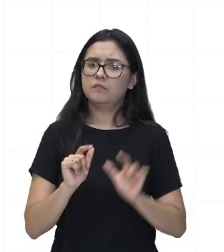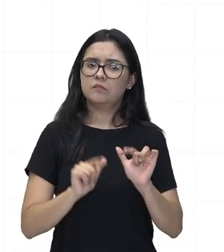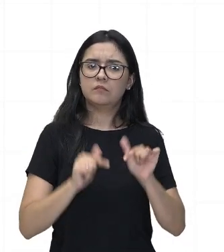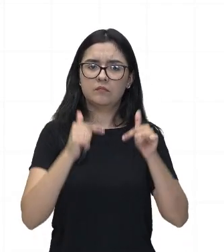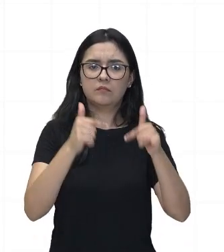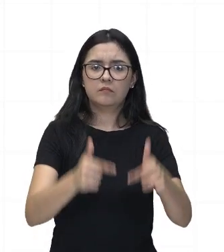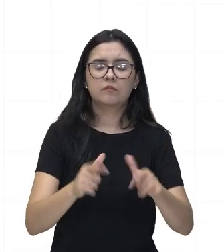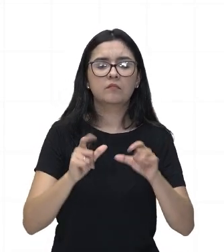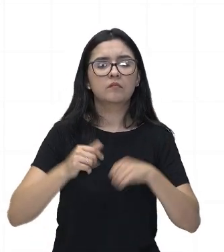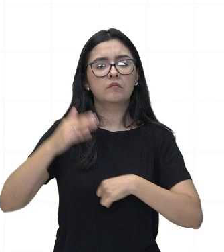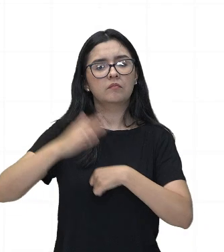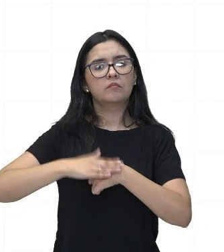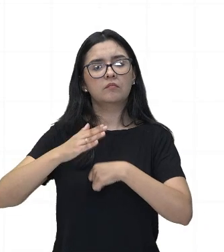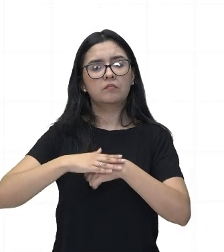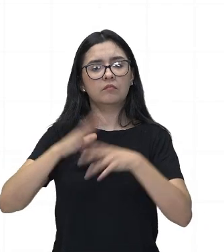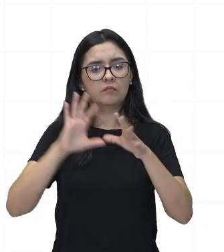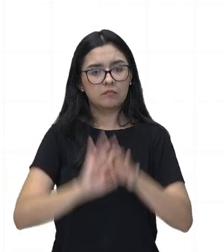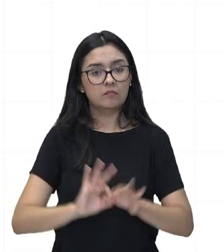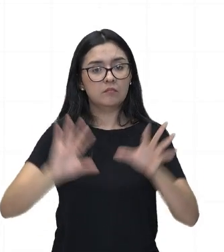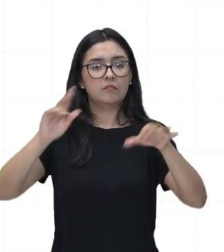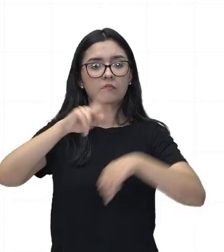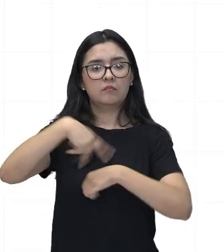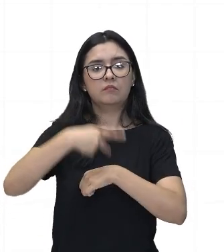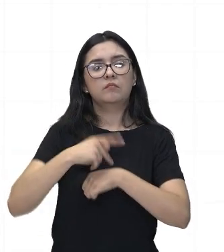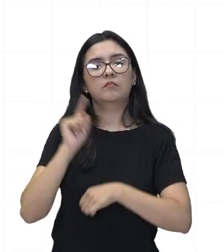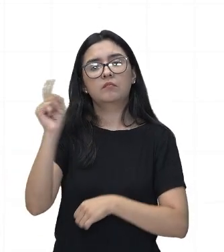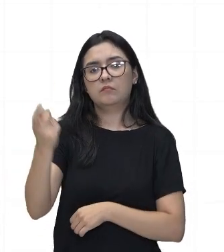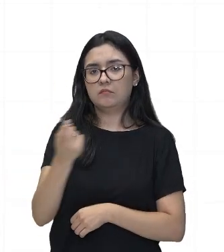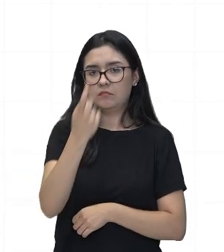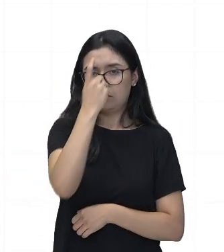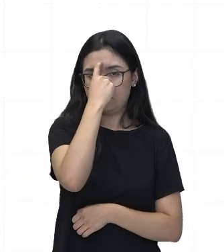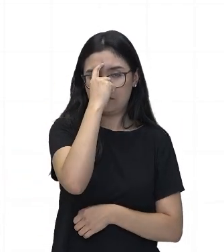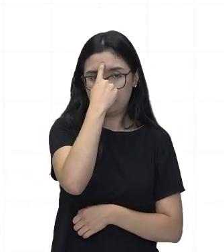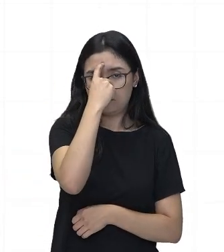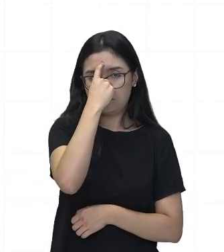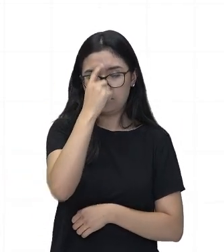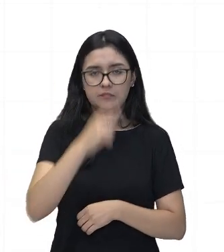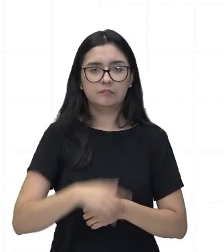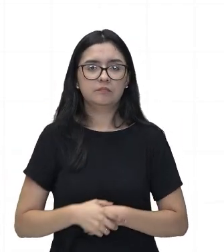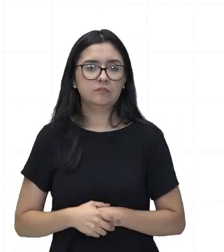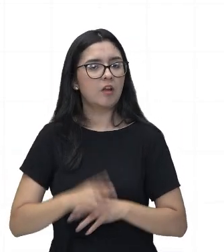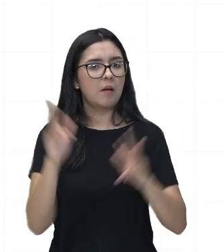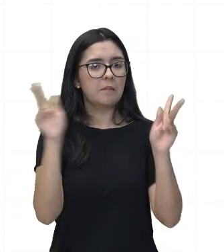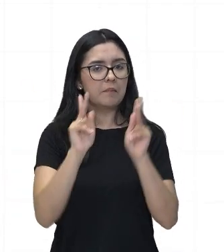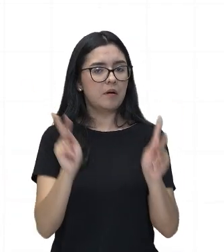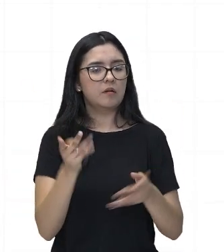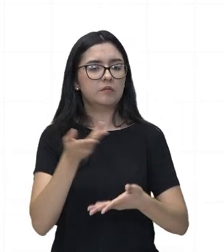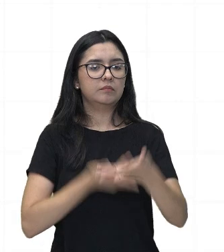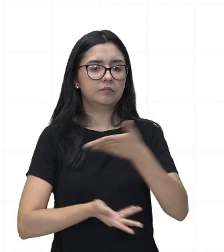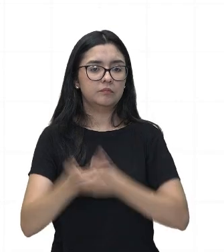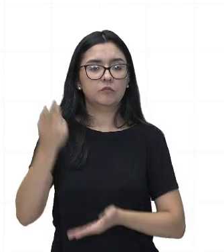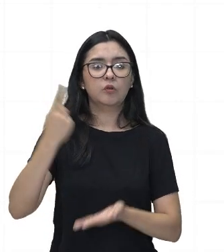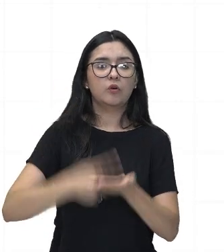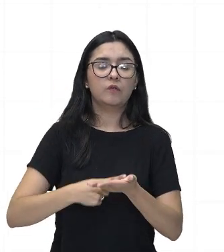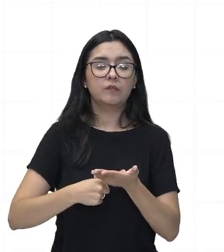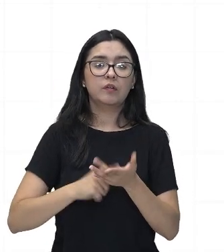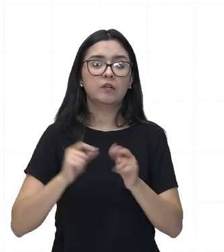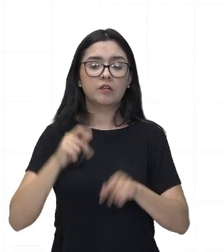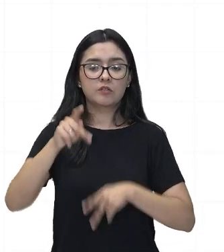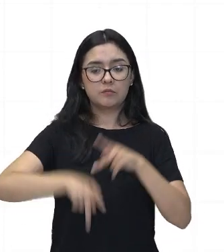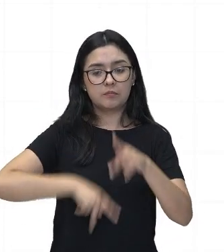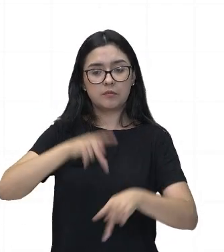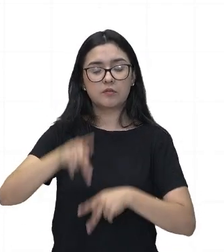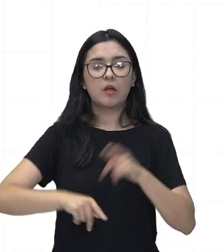pela independência de seu país, a Índia, com meios pacíficos, convidando seus conterrâneos